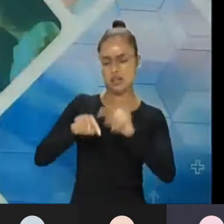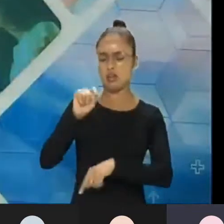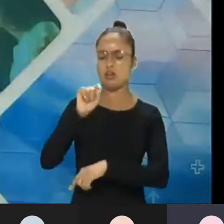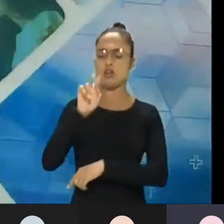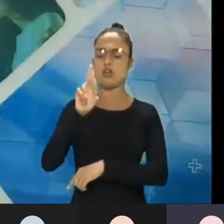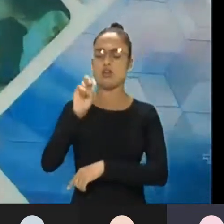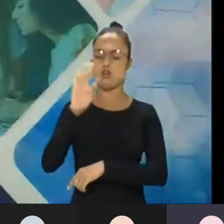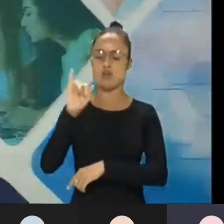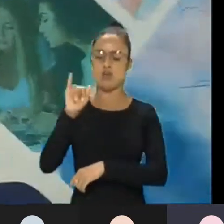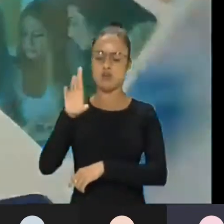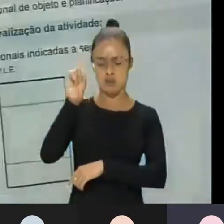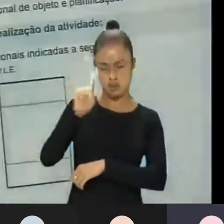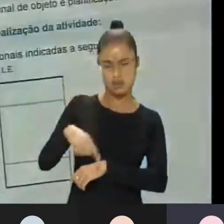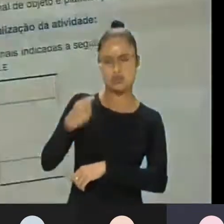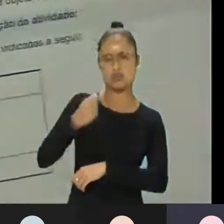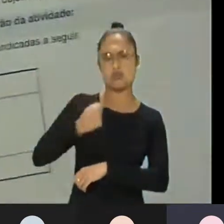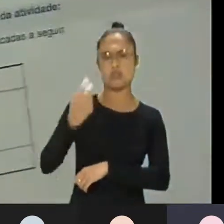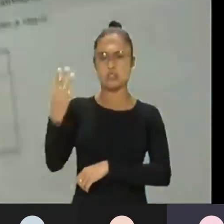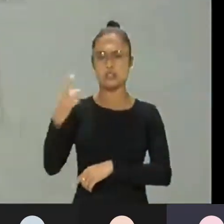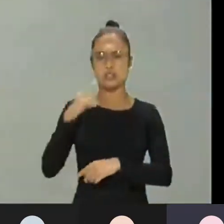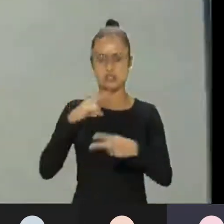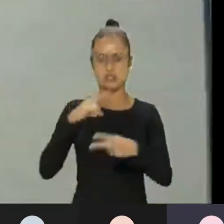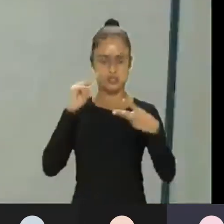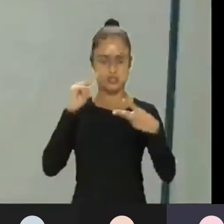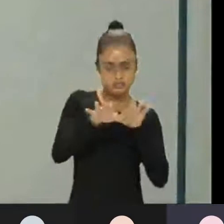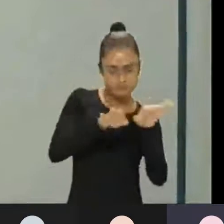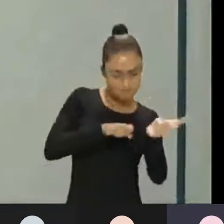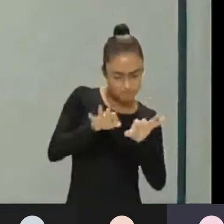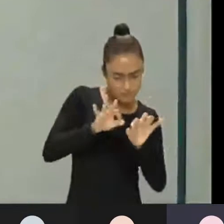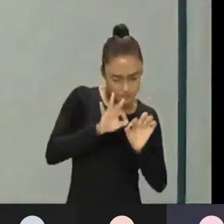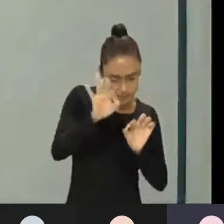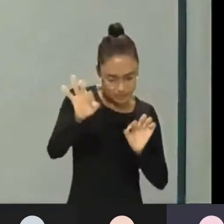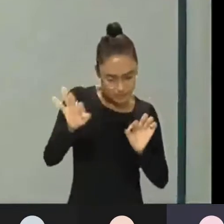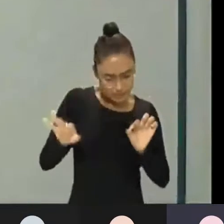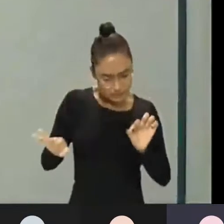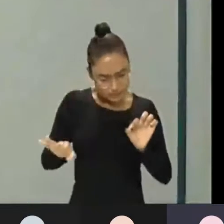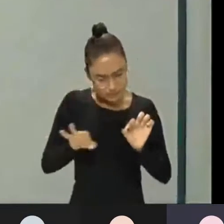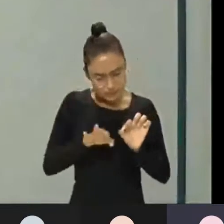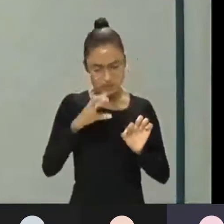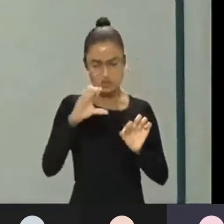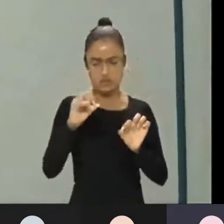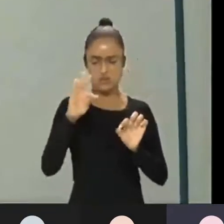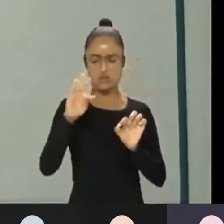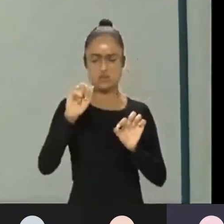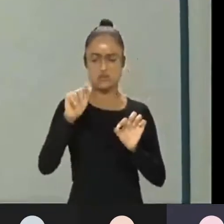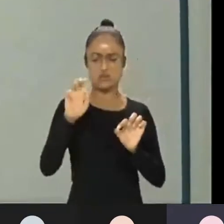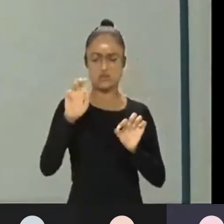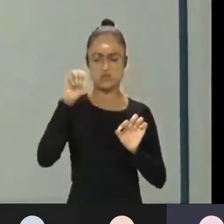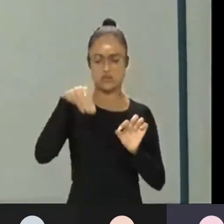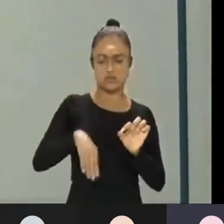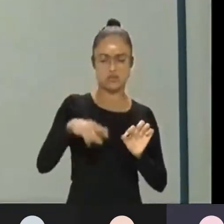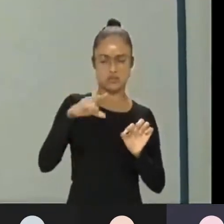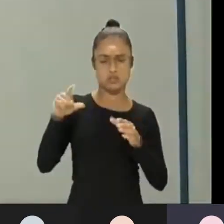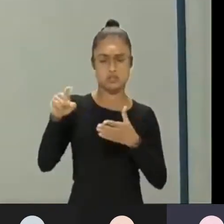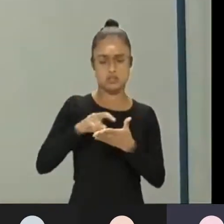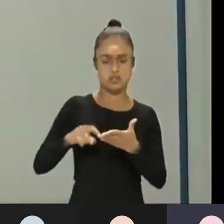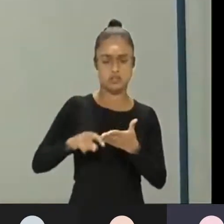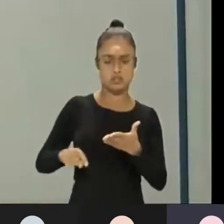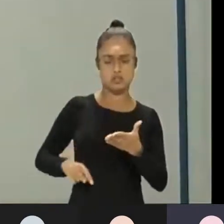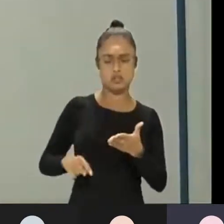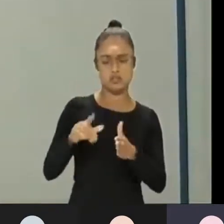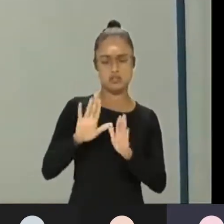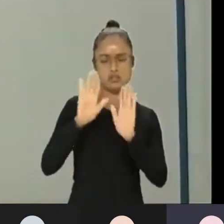utilizar. As medidas que serão adotadas para a cotagem é a partir da impressão aqui dentro